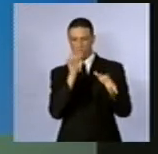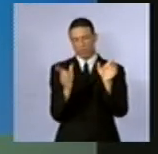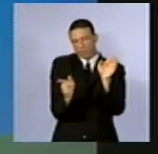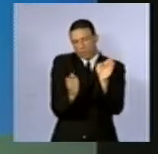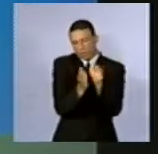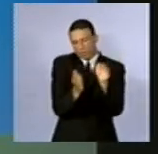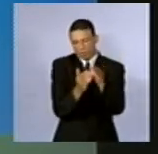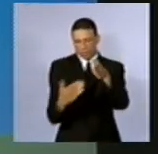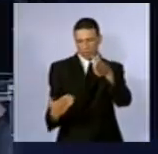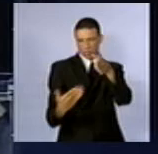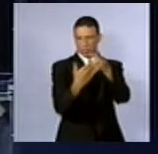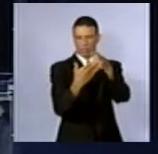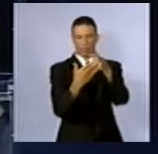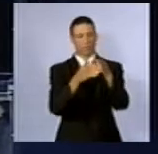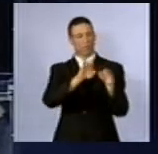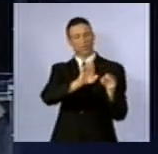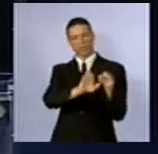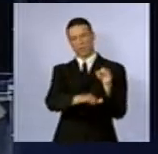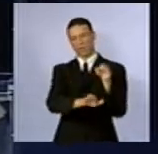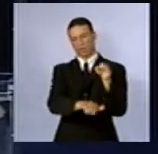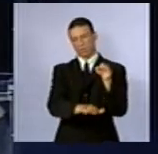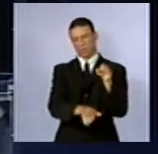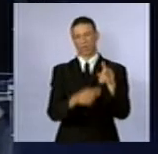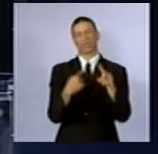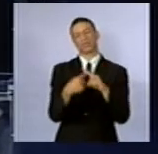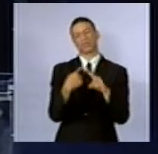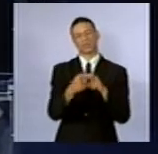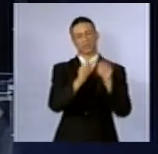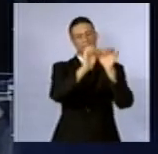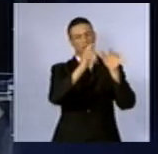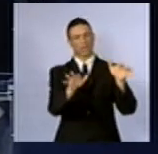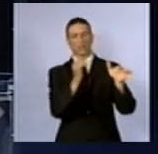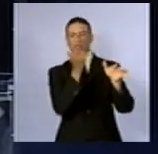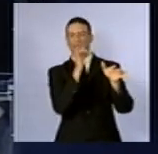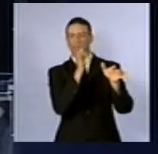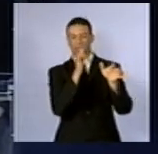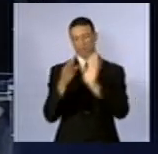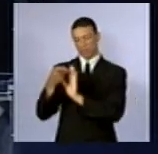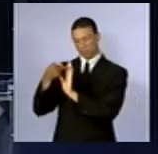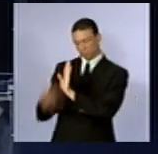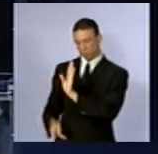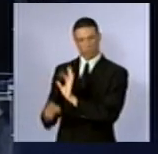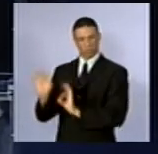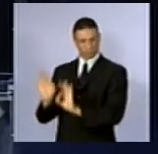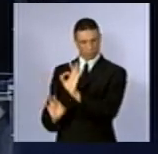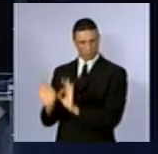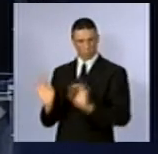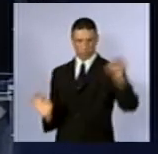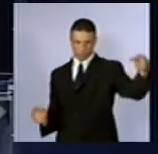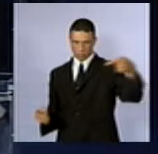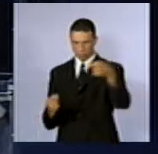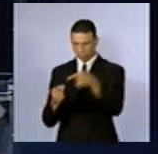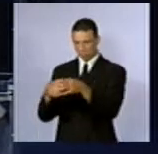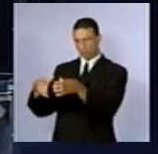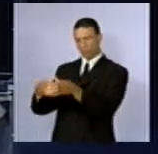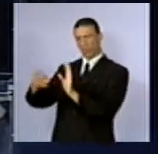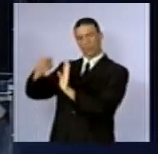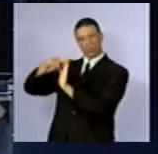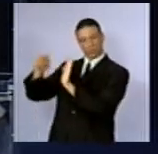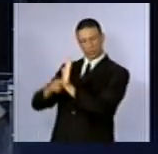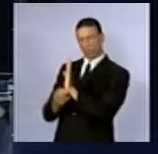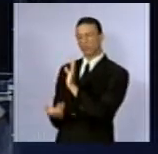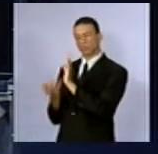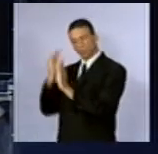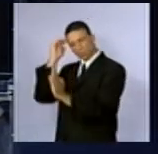aos limites. Isso porque esses limites elétricos sempre foram considerados nos projetos pelas normas vigentes à época e